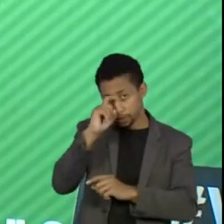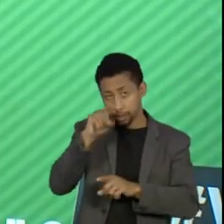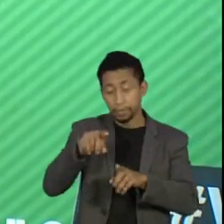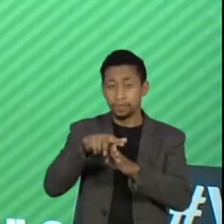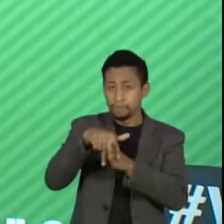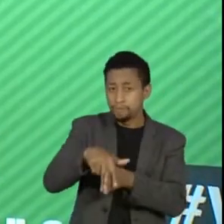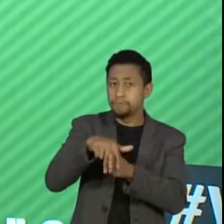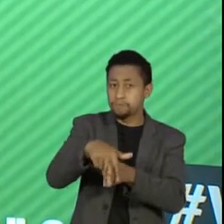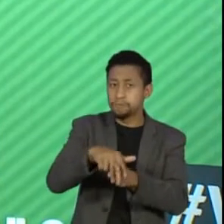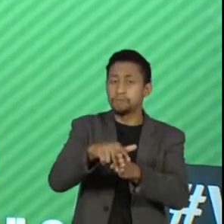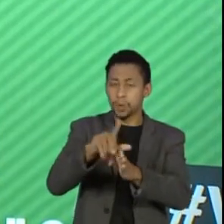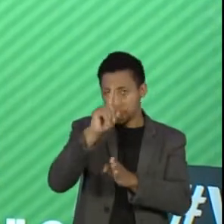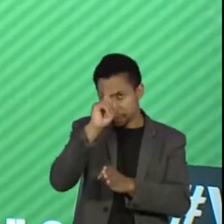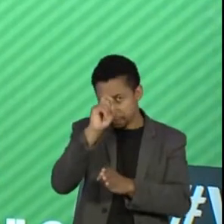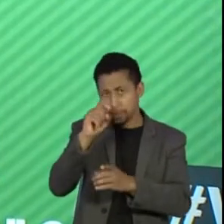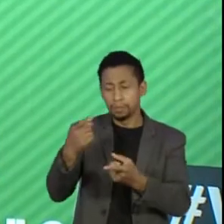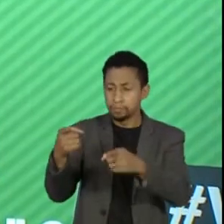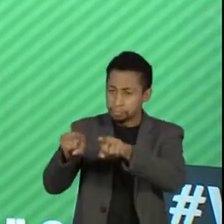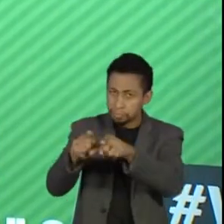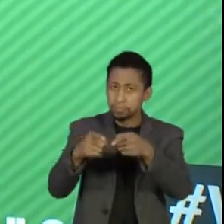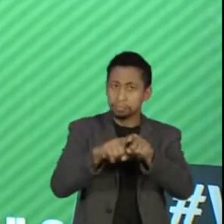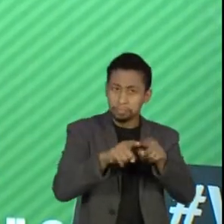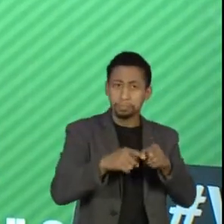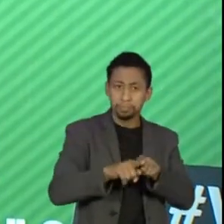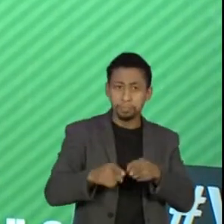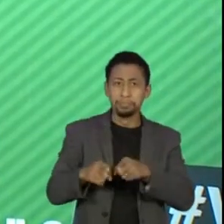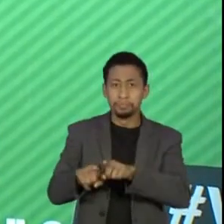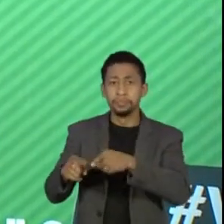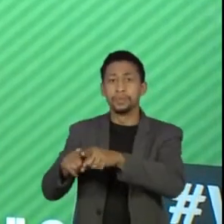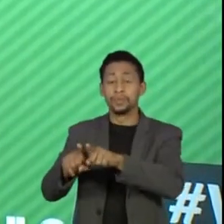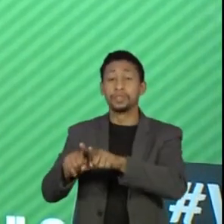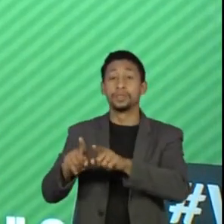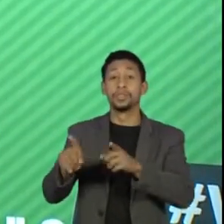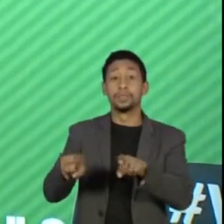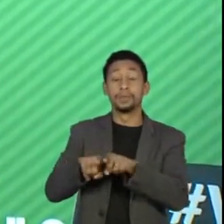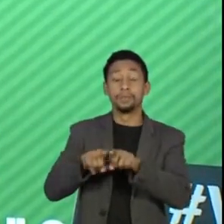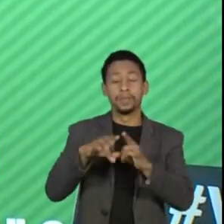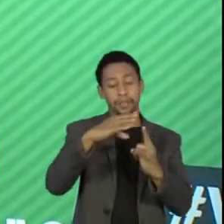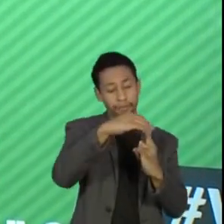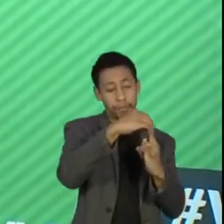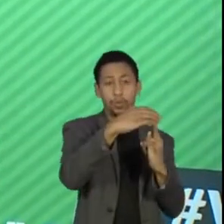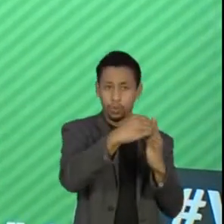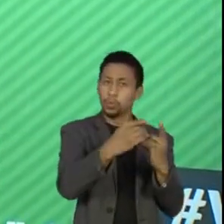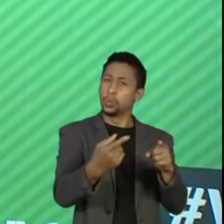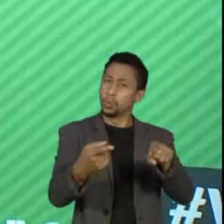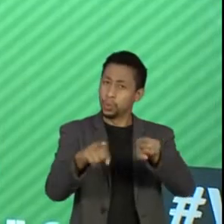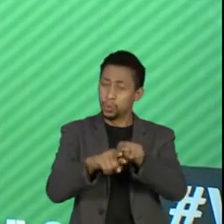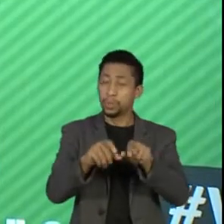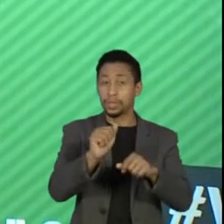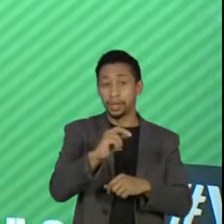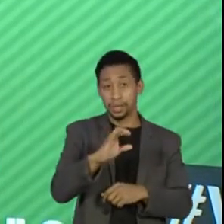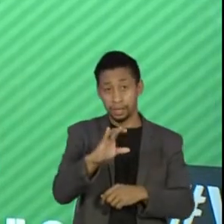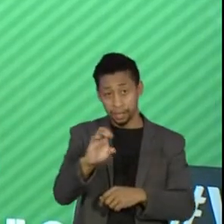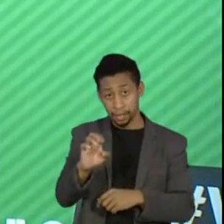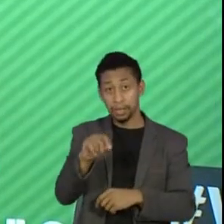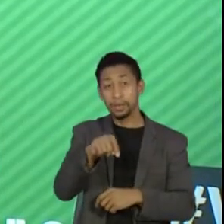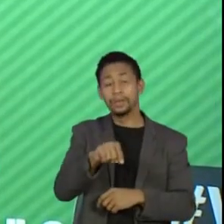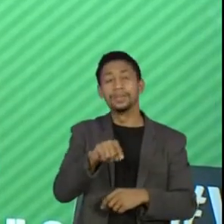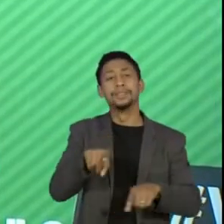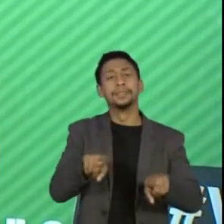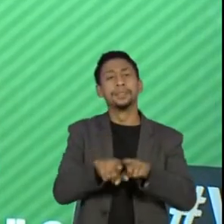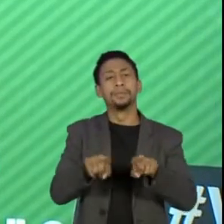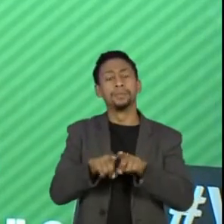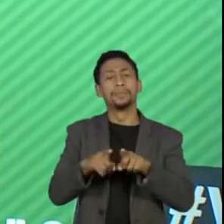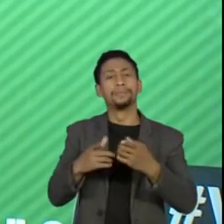Barretos, na UFMG temos a Mauro, na Fiocruz temos a André, temos também na